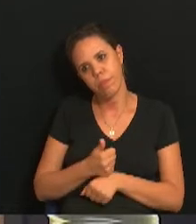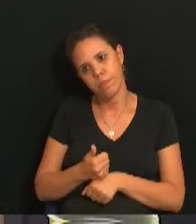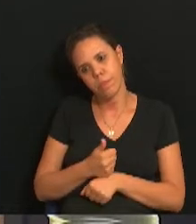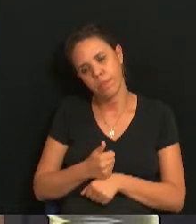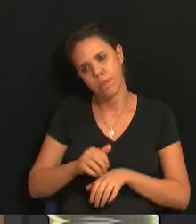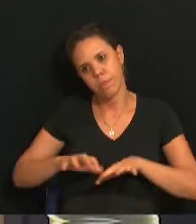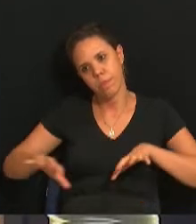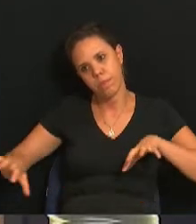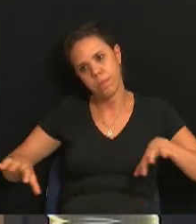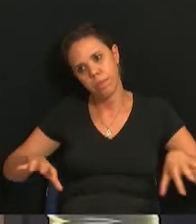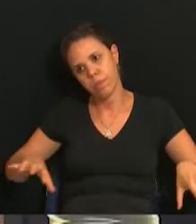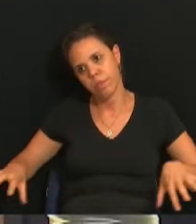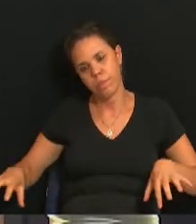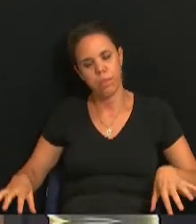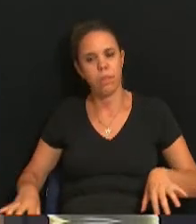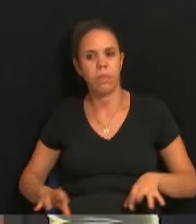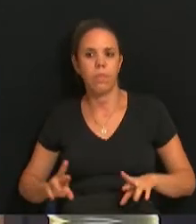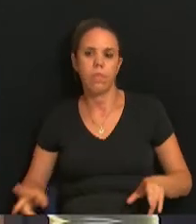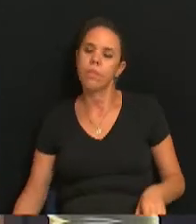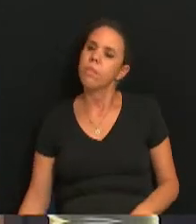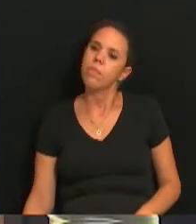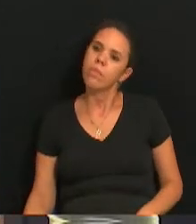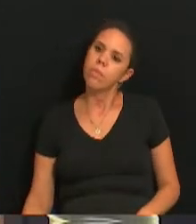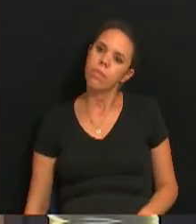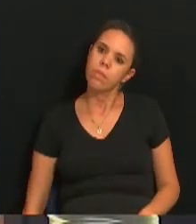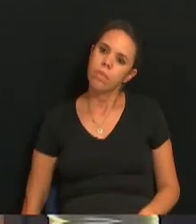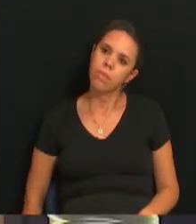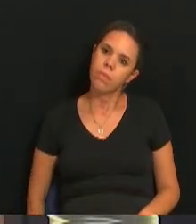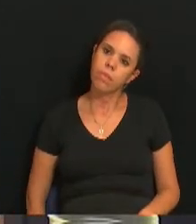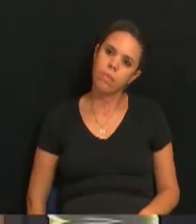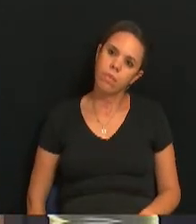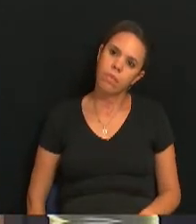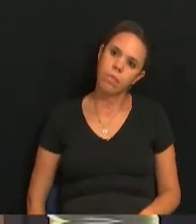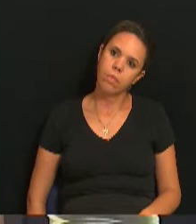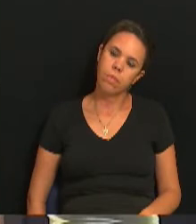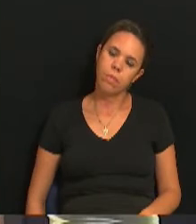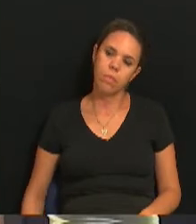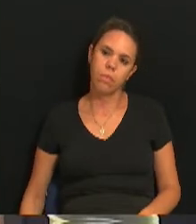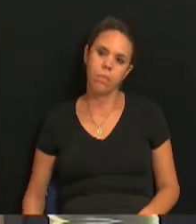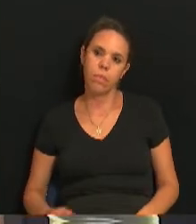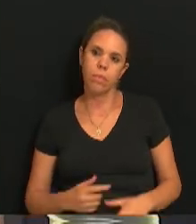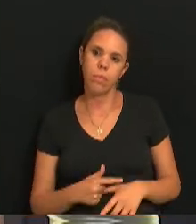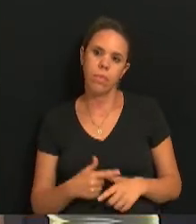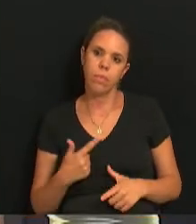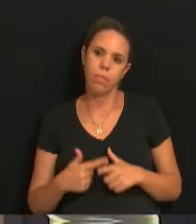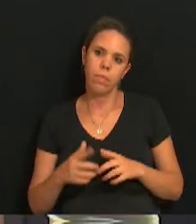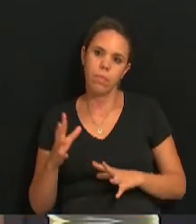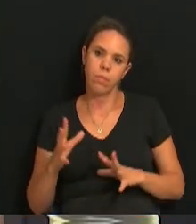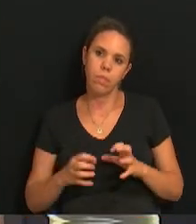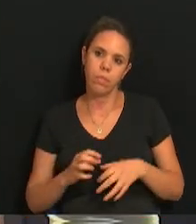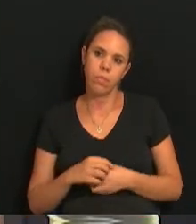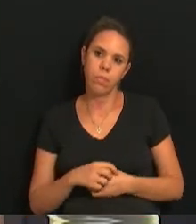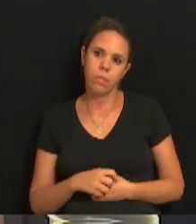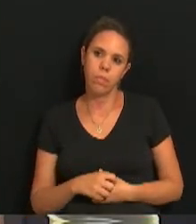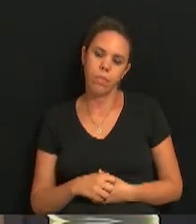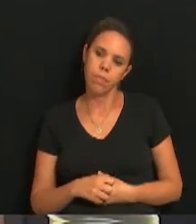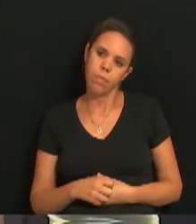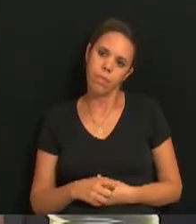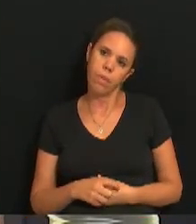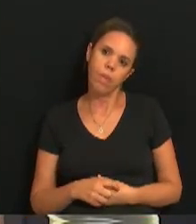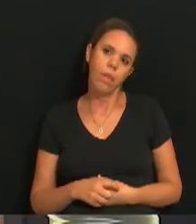alocados em cargos distintos. E isso acaba criando muitas vezes um distensionamento, né?